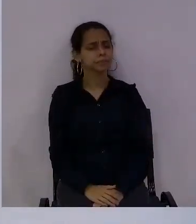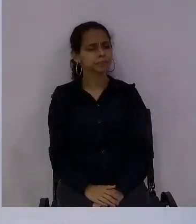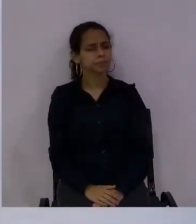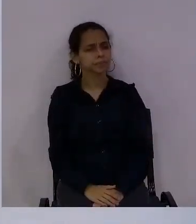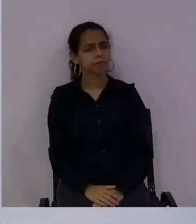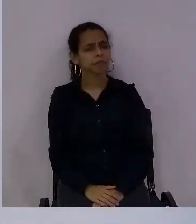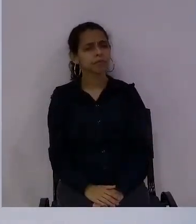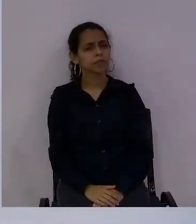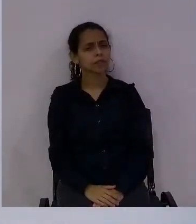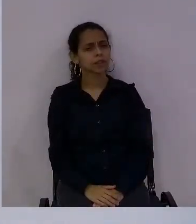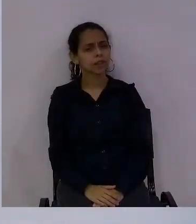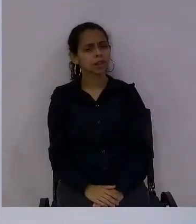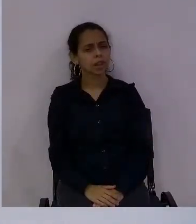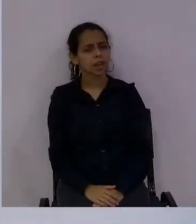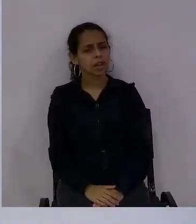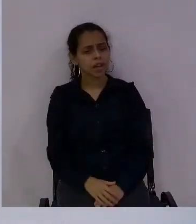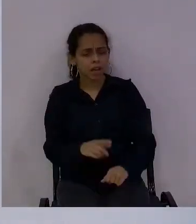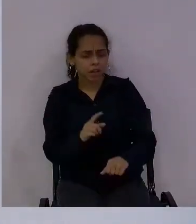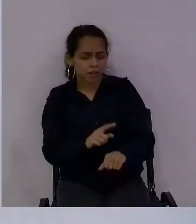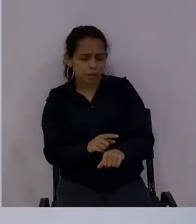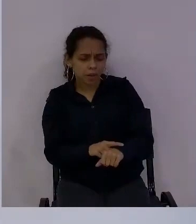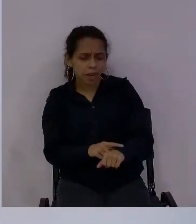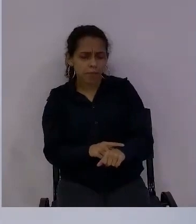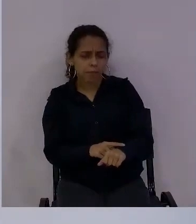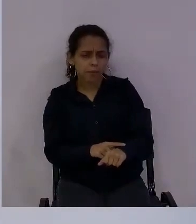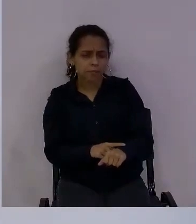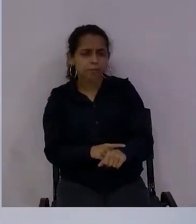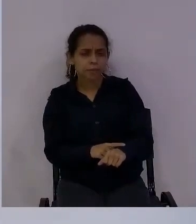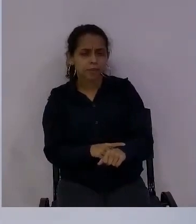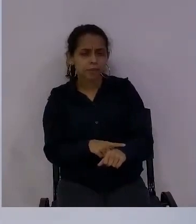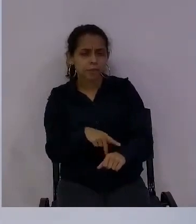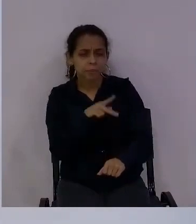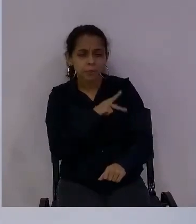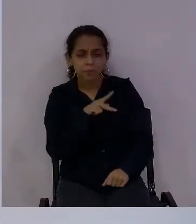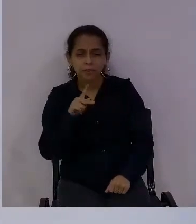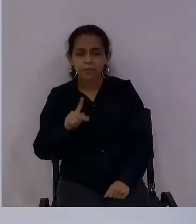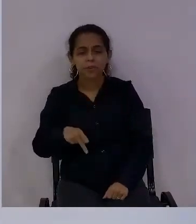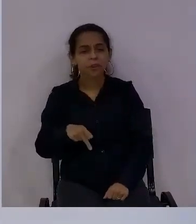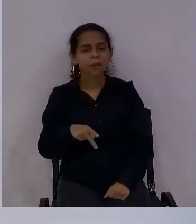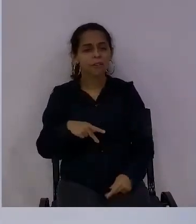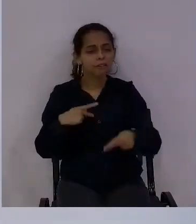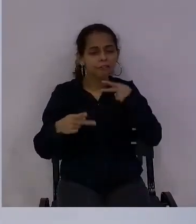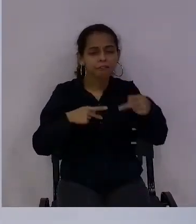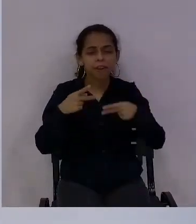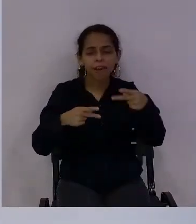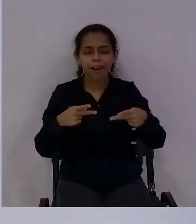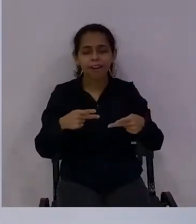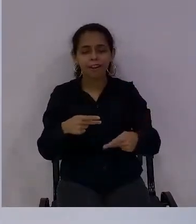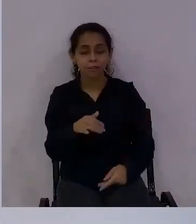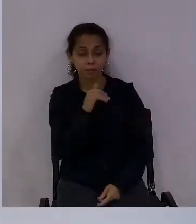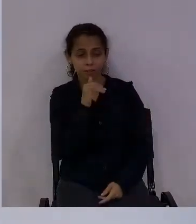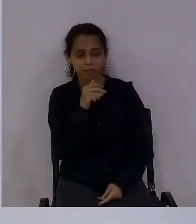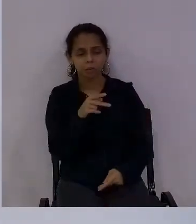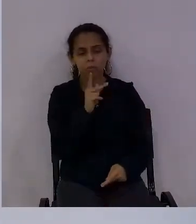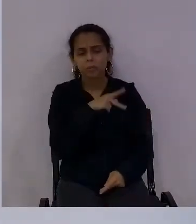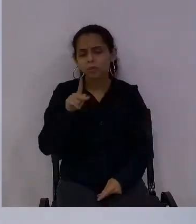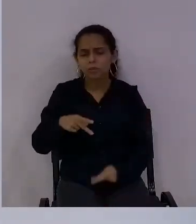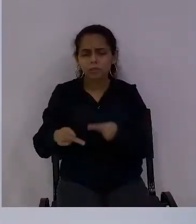É aquele momento em que o professor na sala de aula vira e fala o seguinte, enquanto não aparecer quem fez isso daqui, todo mundo vai estar de